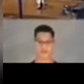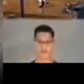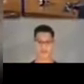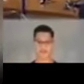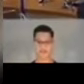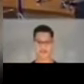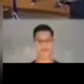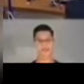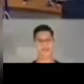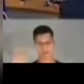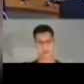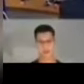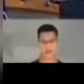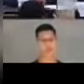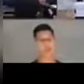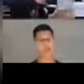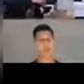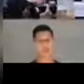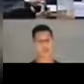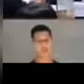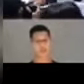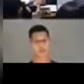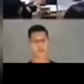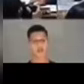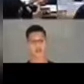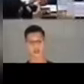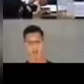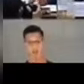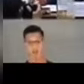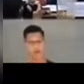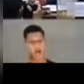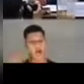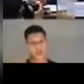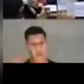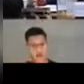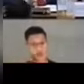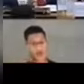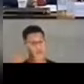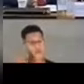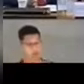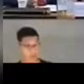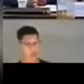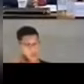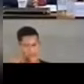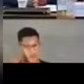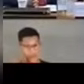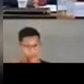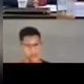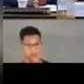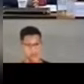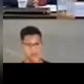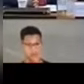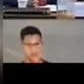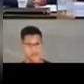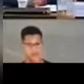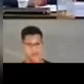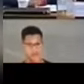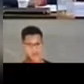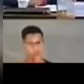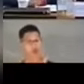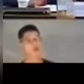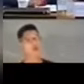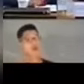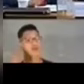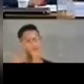senhor presidente. Presidente. Como é o nome do senhor? Eu não conheço o senhor. Senhor advogado? Senhor advogado? Não, o senhor só pode falar se o